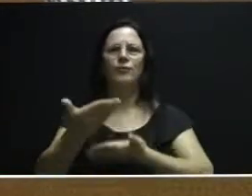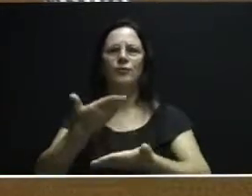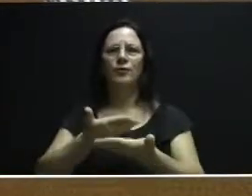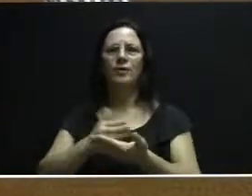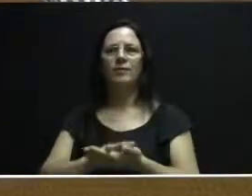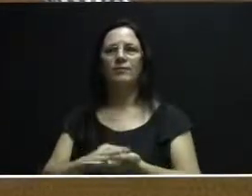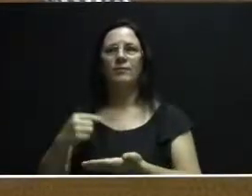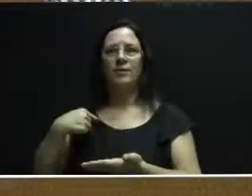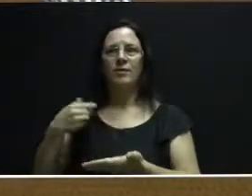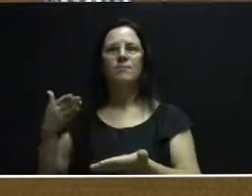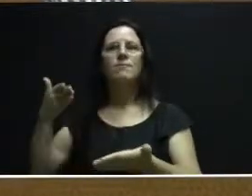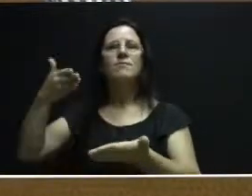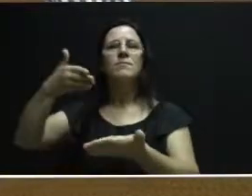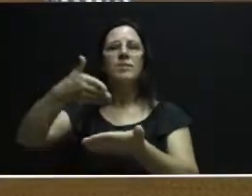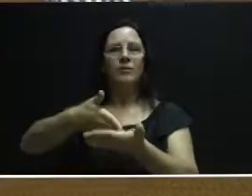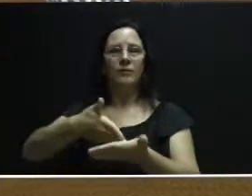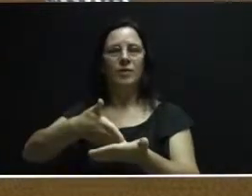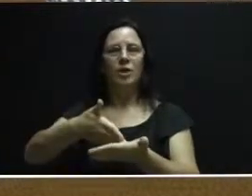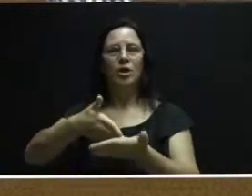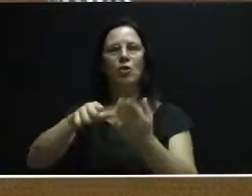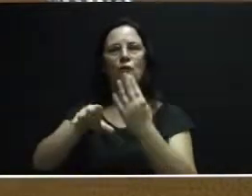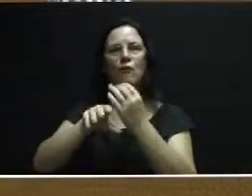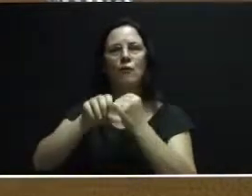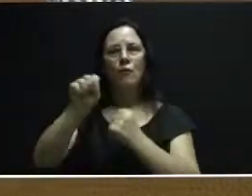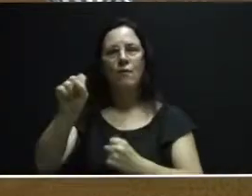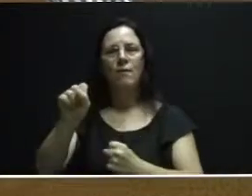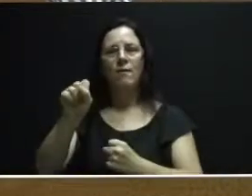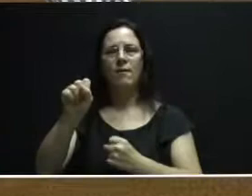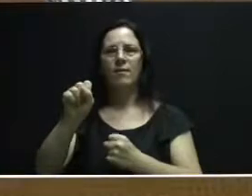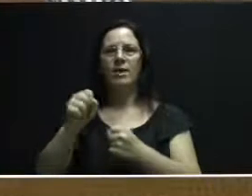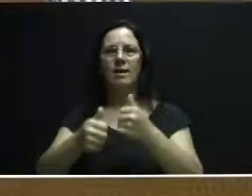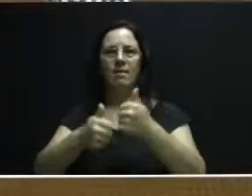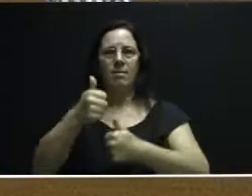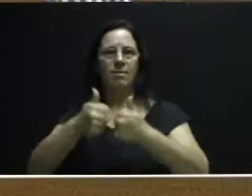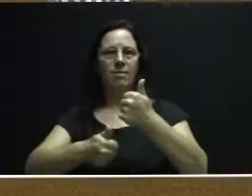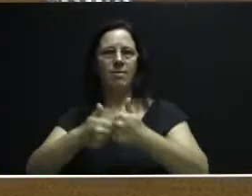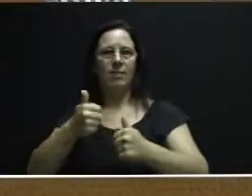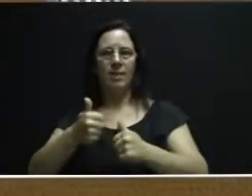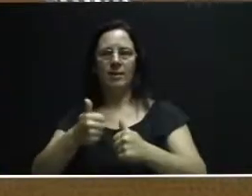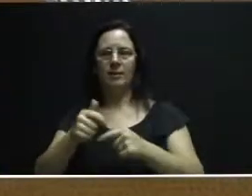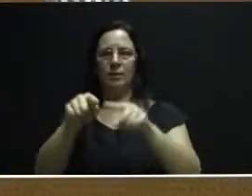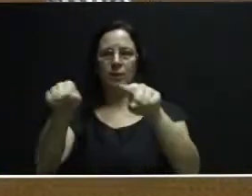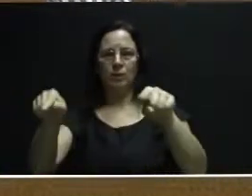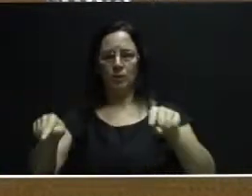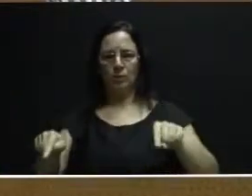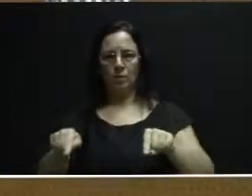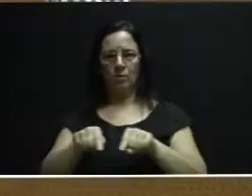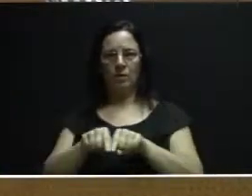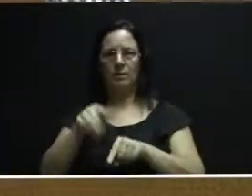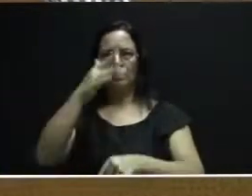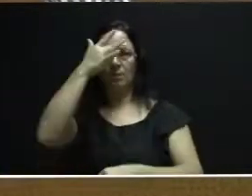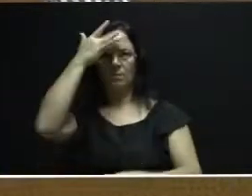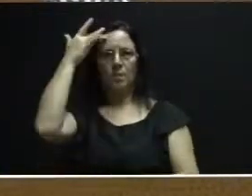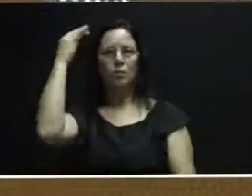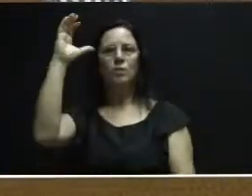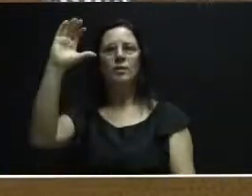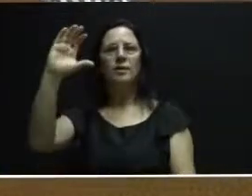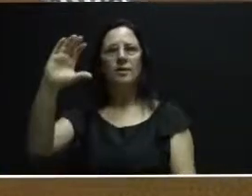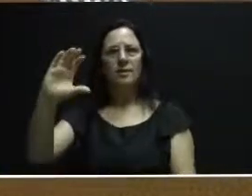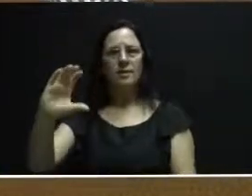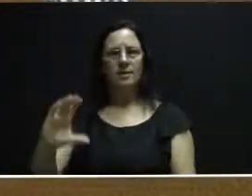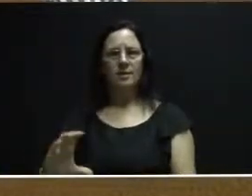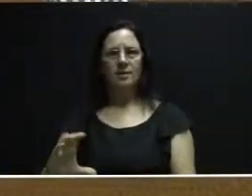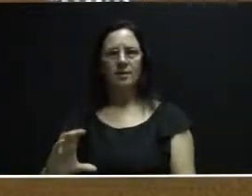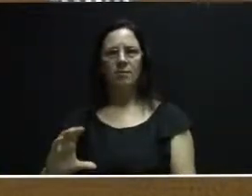passagem aqui não foi só formar atletas dentro de uma quadra. Nós formamos cidadãos, ajudamos muitas